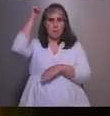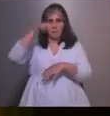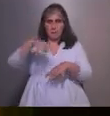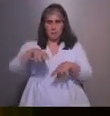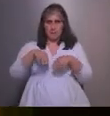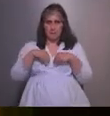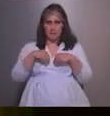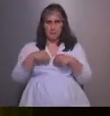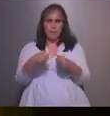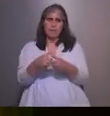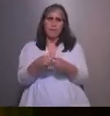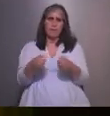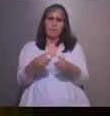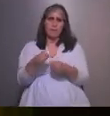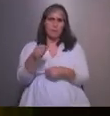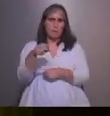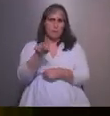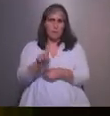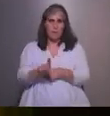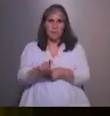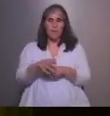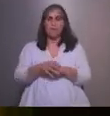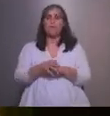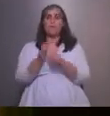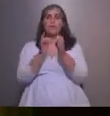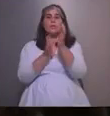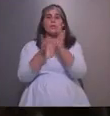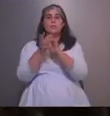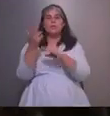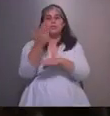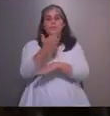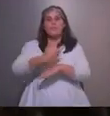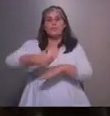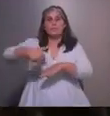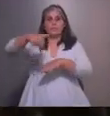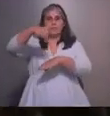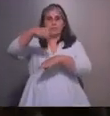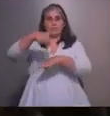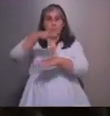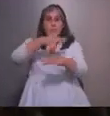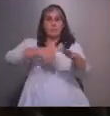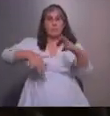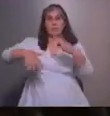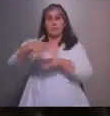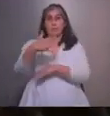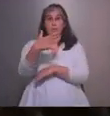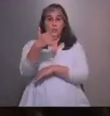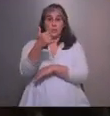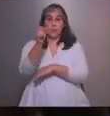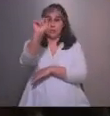Primeiro mistério: Jesus ressuscita e aparece aos discípulos.